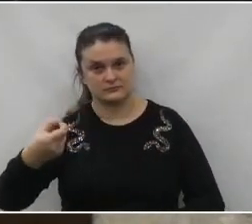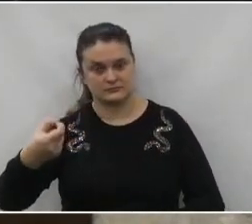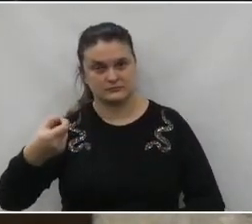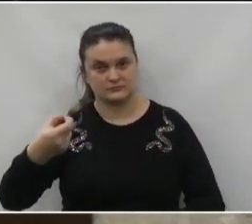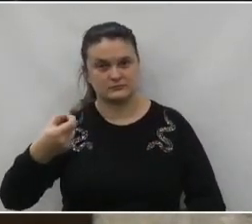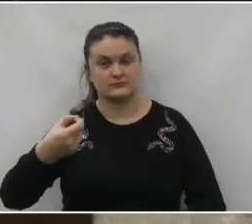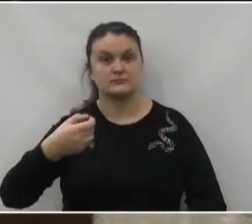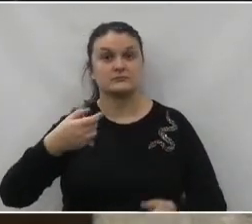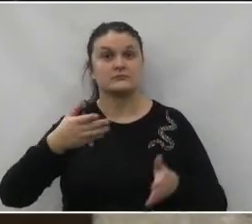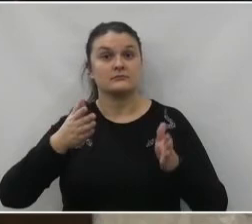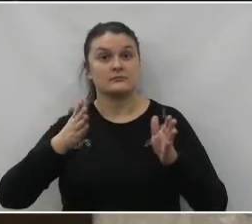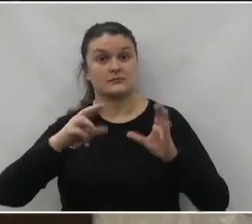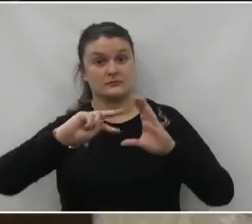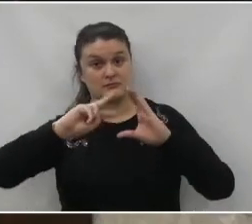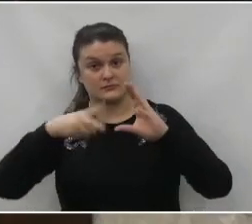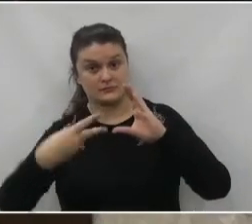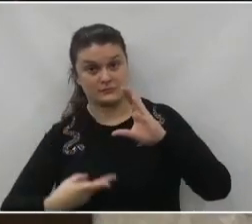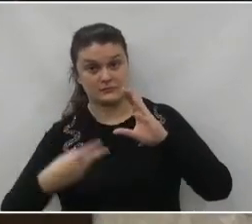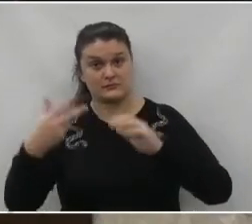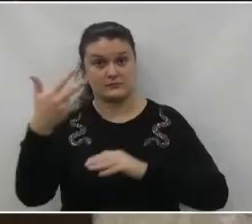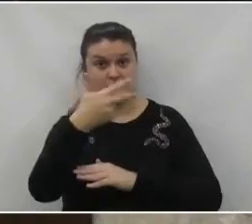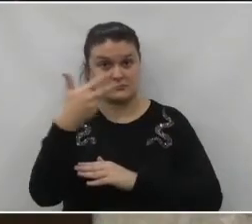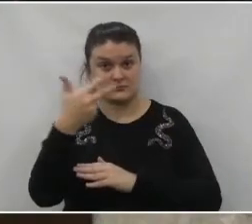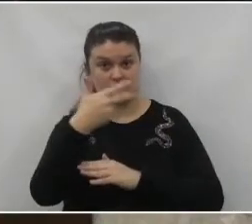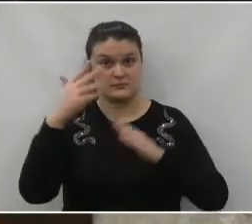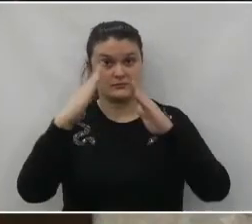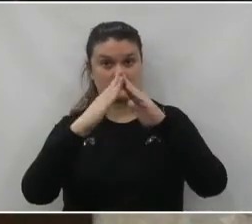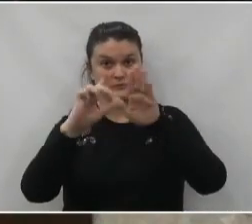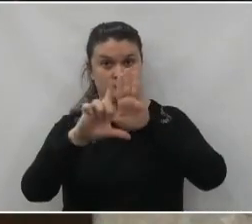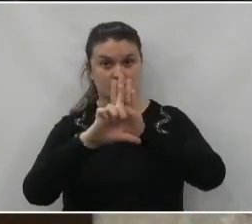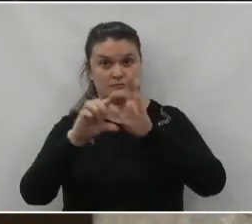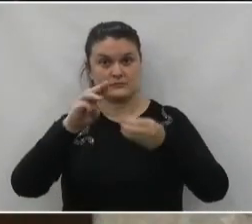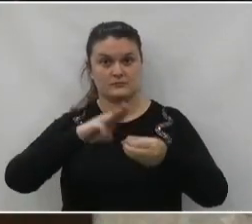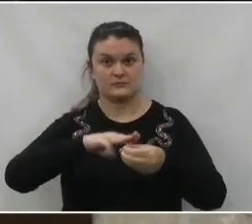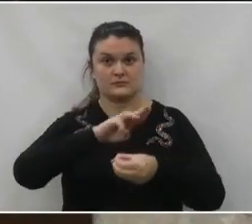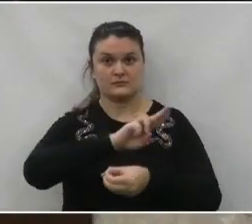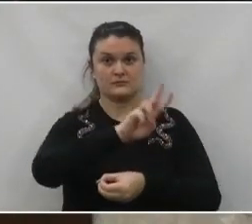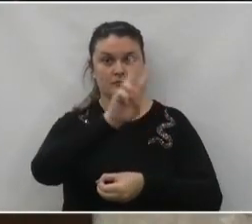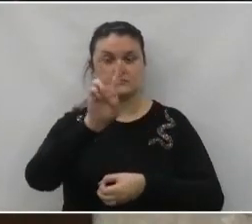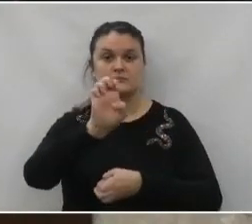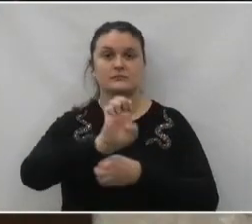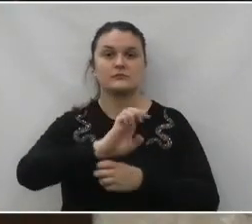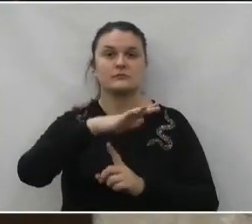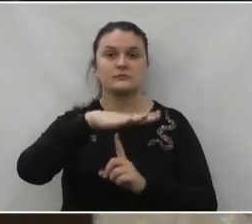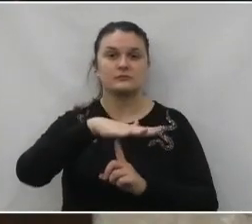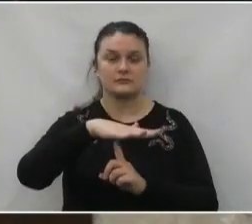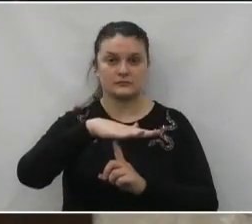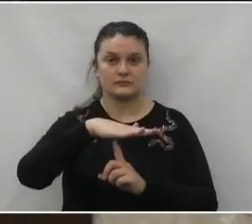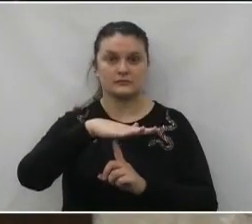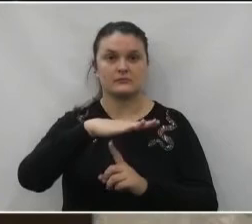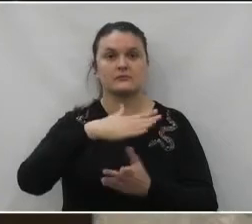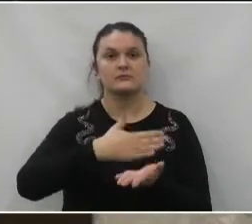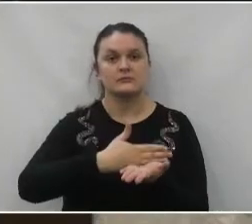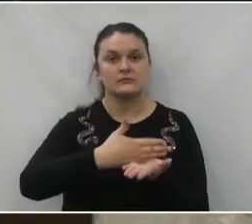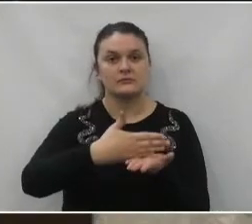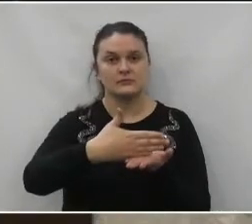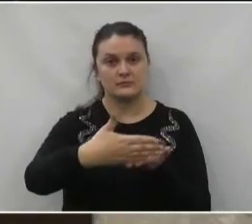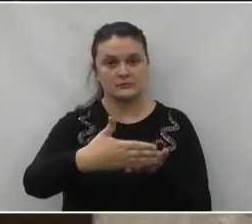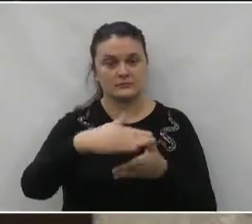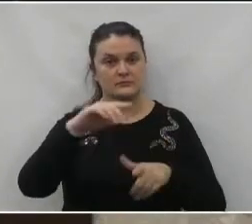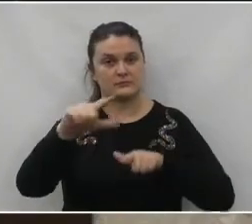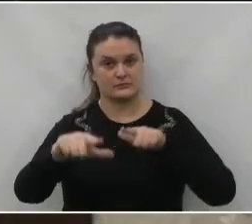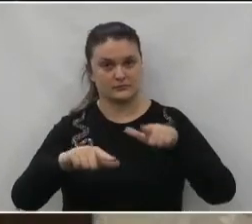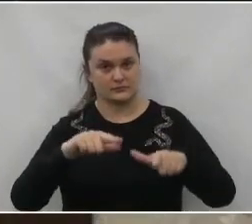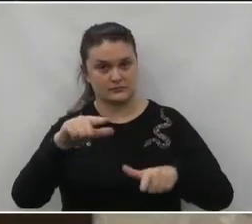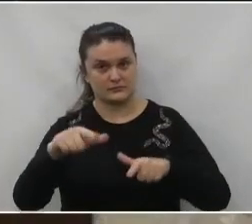da 33ª legislatura da Câmara Municipal de União da Vitória, Estado do Paraná. Iniciando